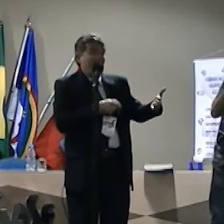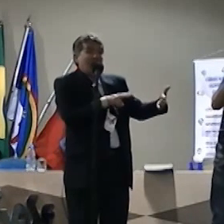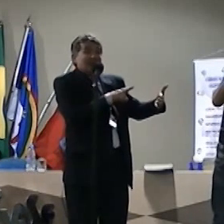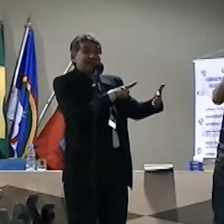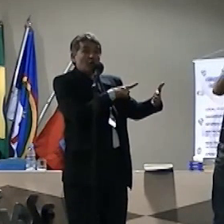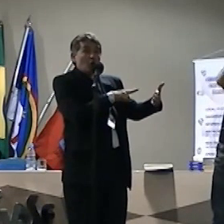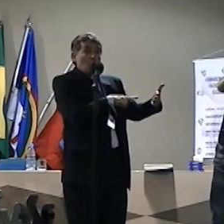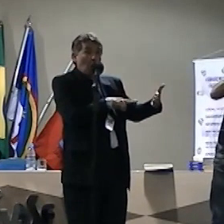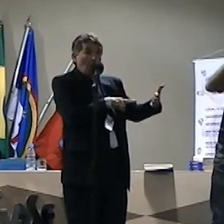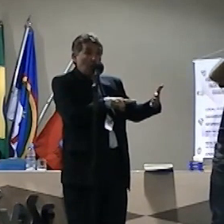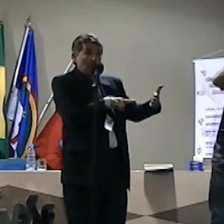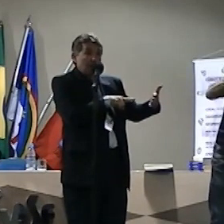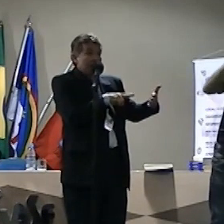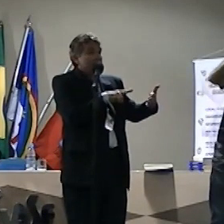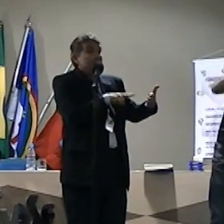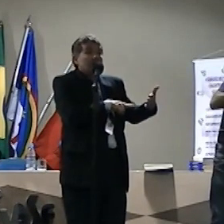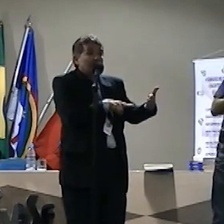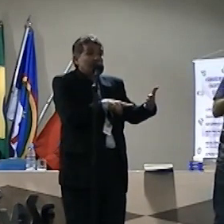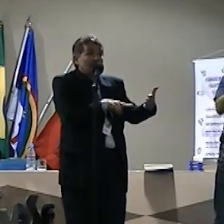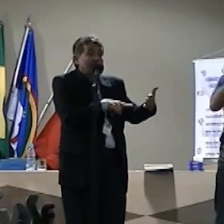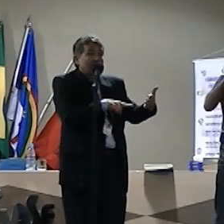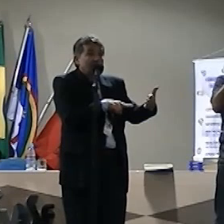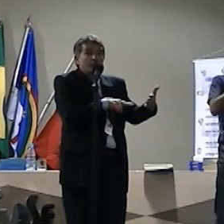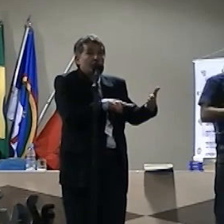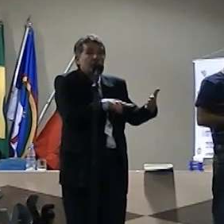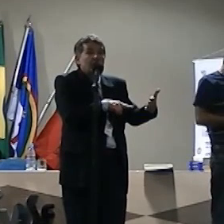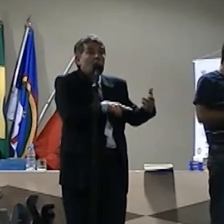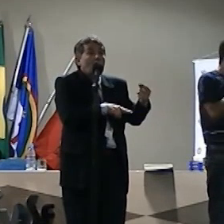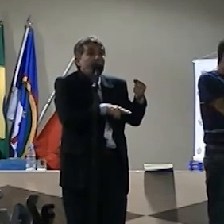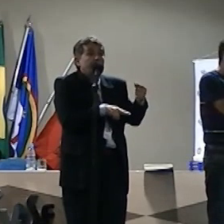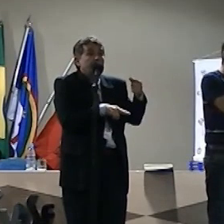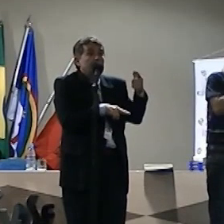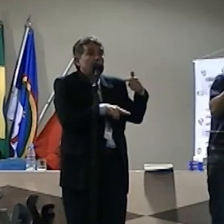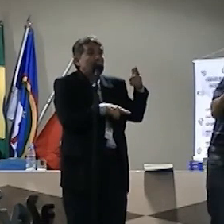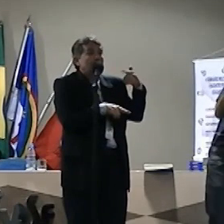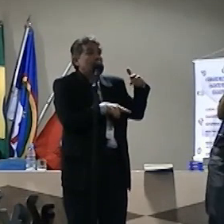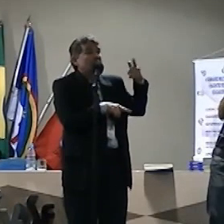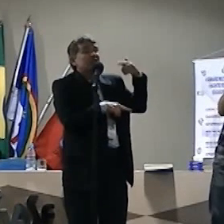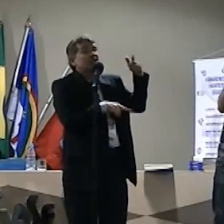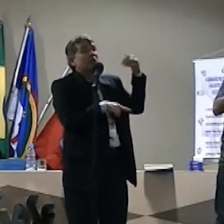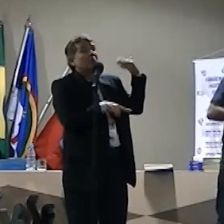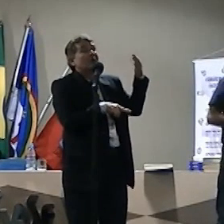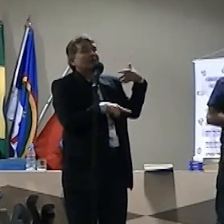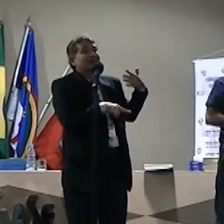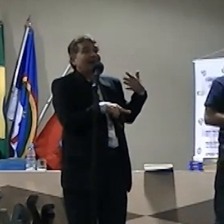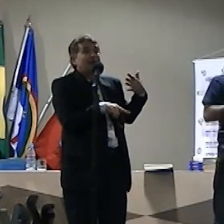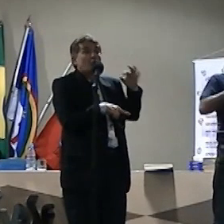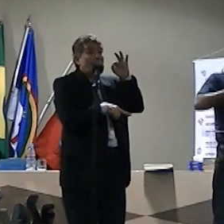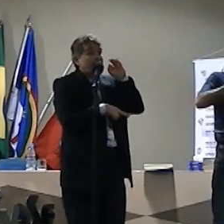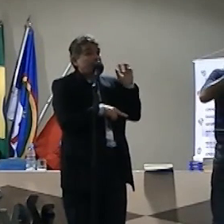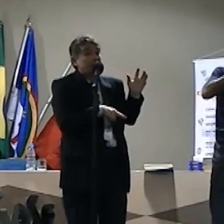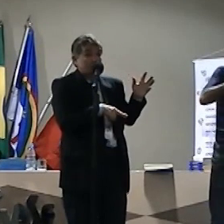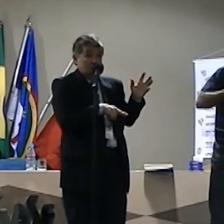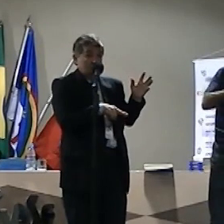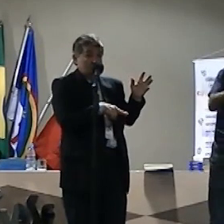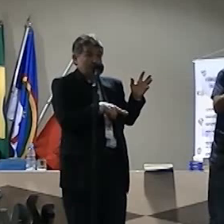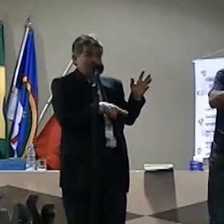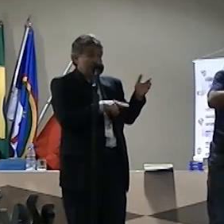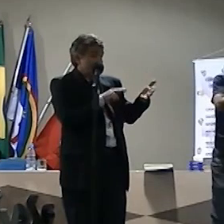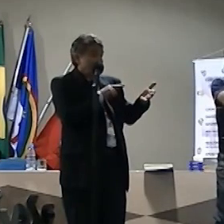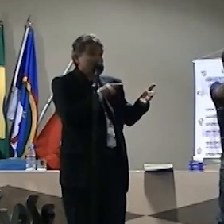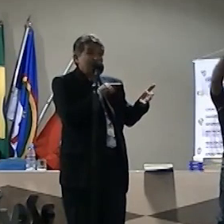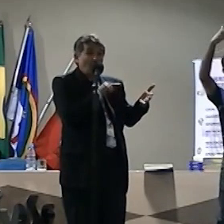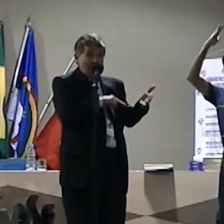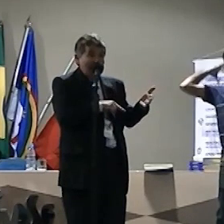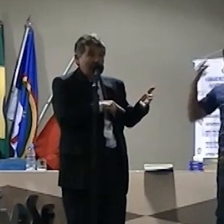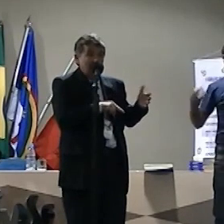disse, mas ele olhou. Gente, não sou eu que digo, Confúcio no ano de 5.000 anos atrás, Confúcio.